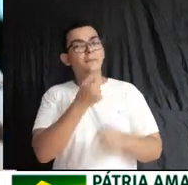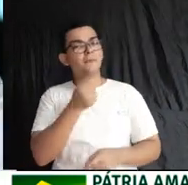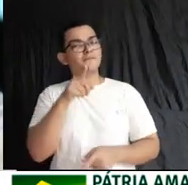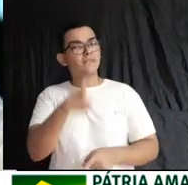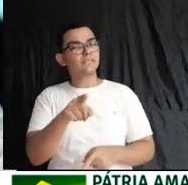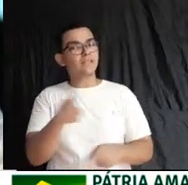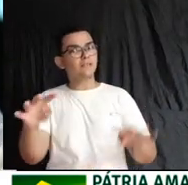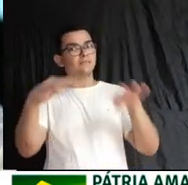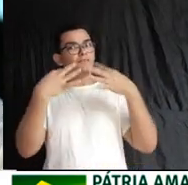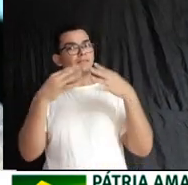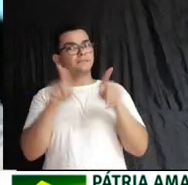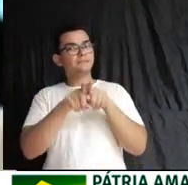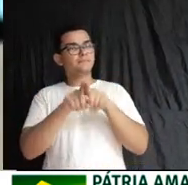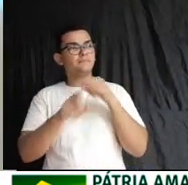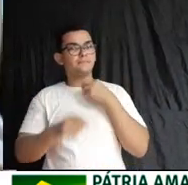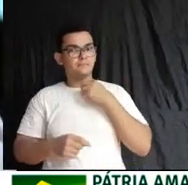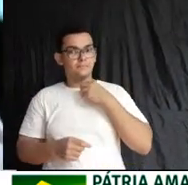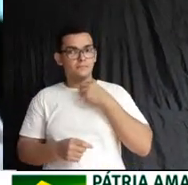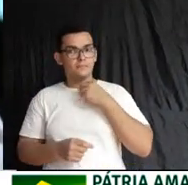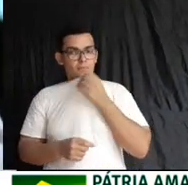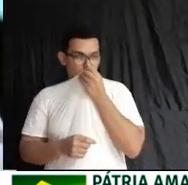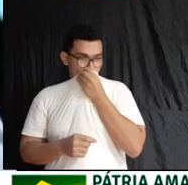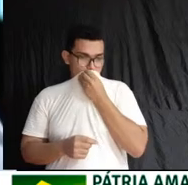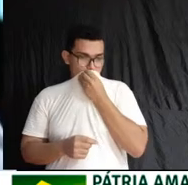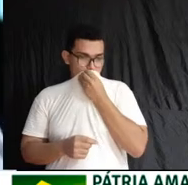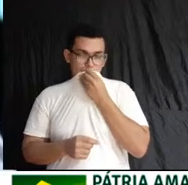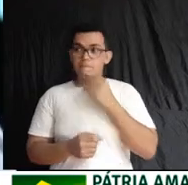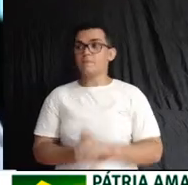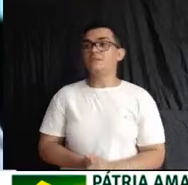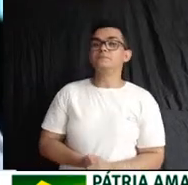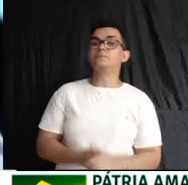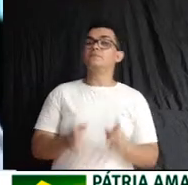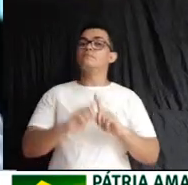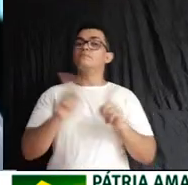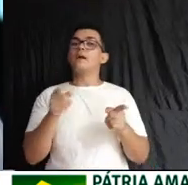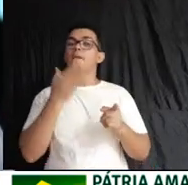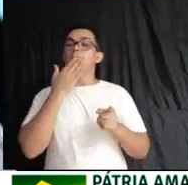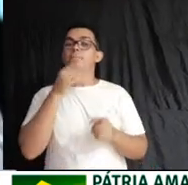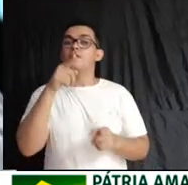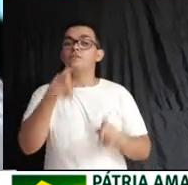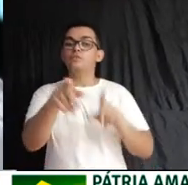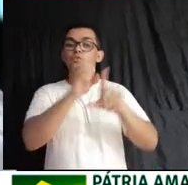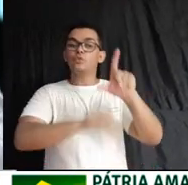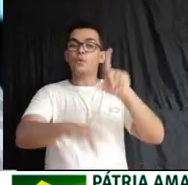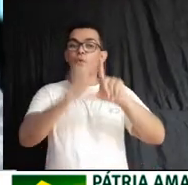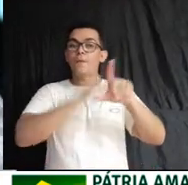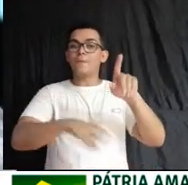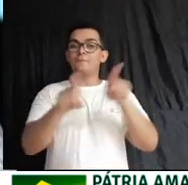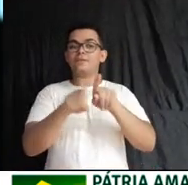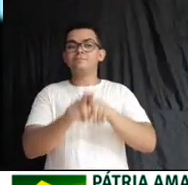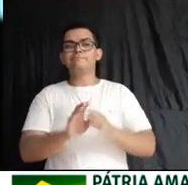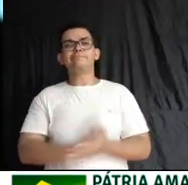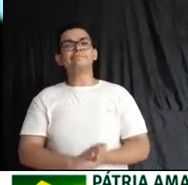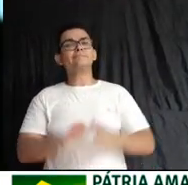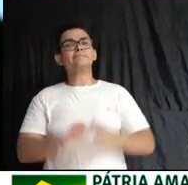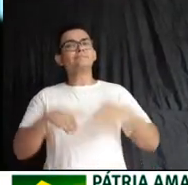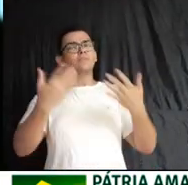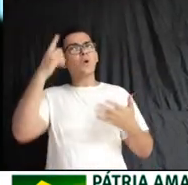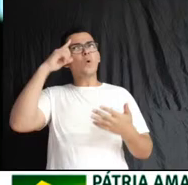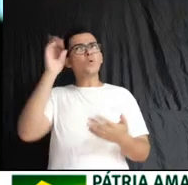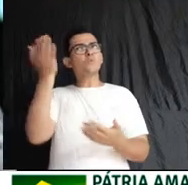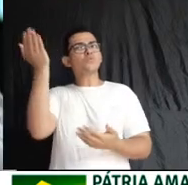ficar ligadinho e vai compartilhando que já já tem Jackson Lima e companhia. O cabra me chamou outro